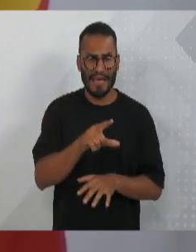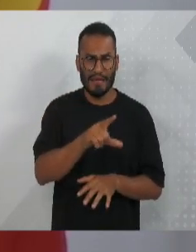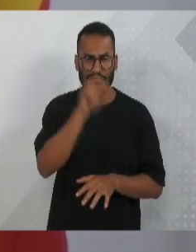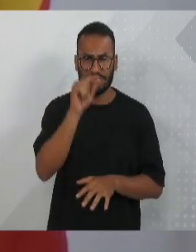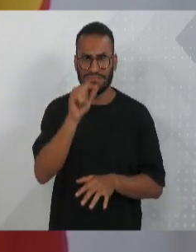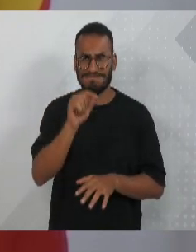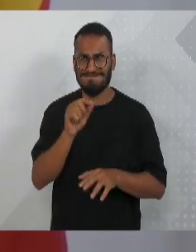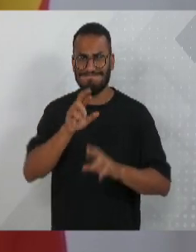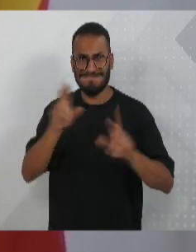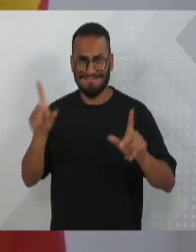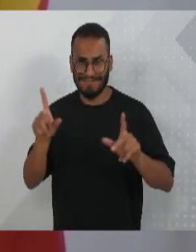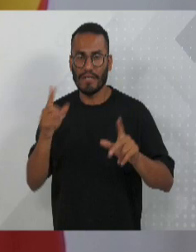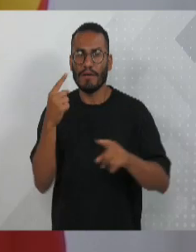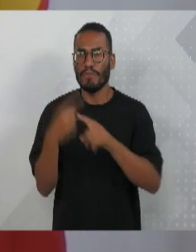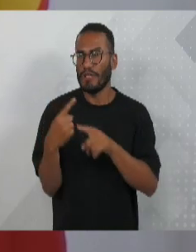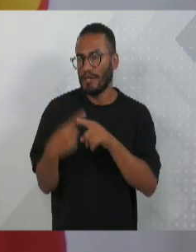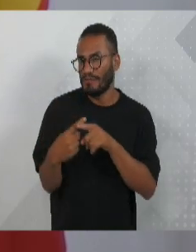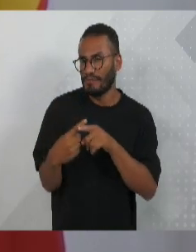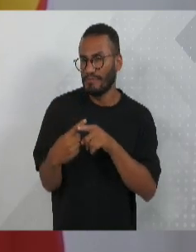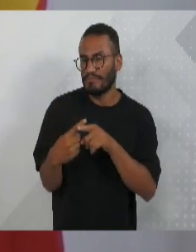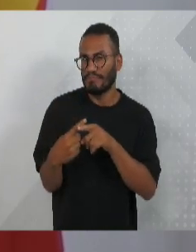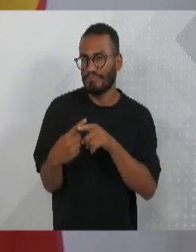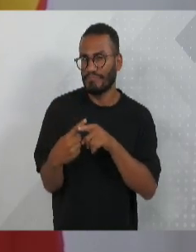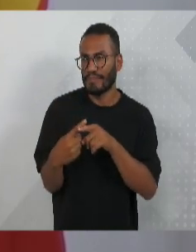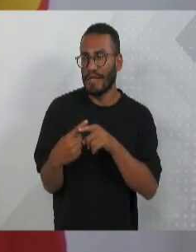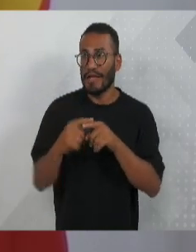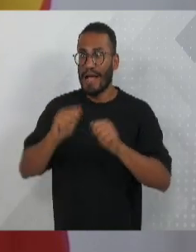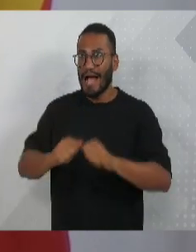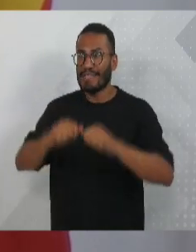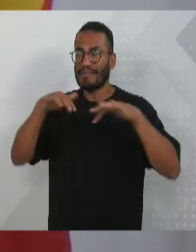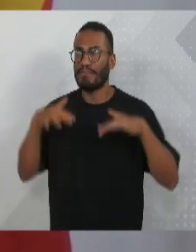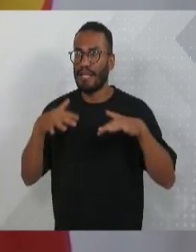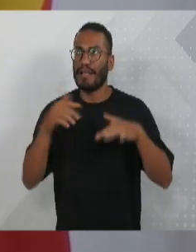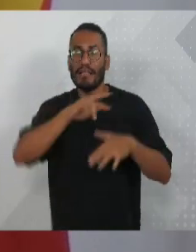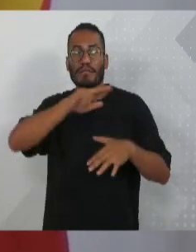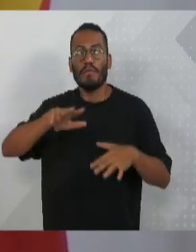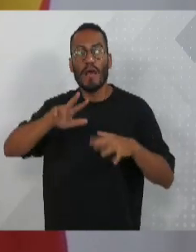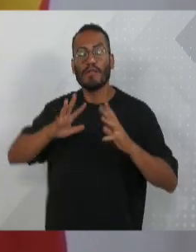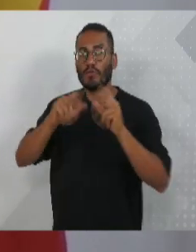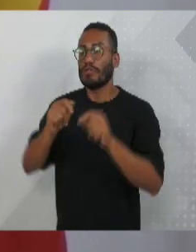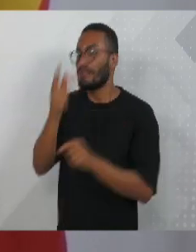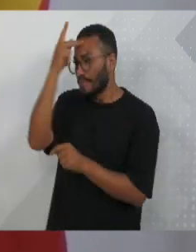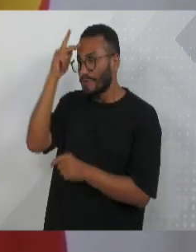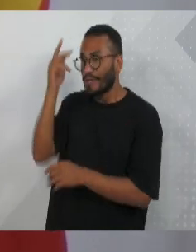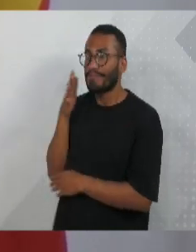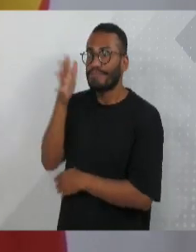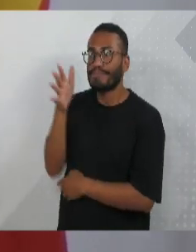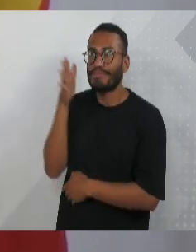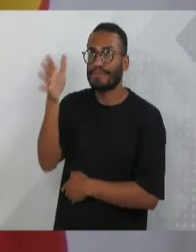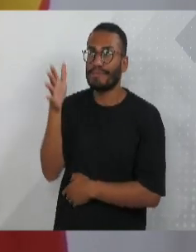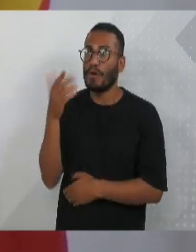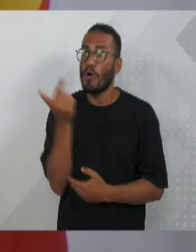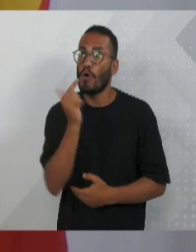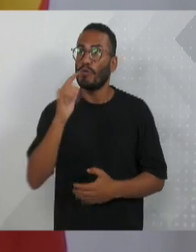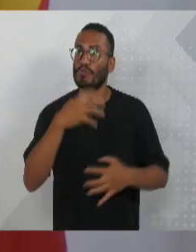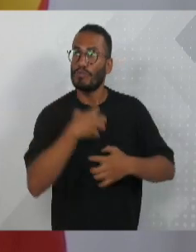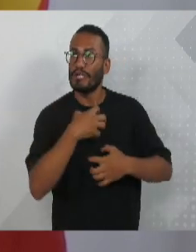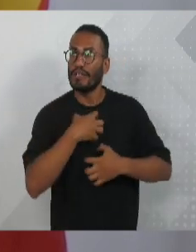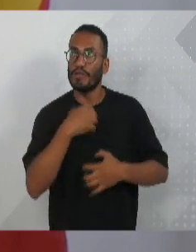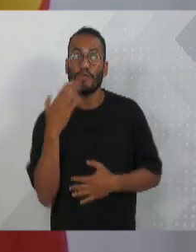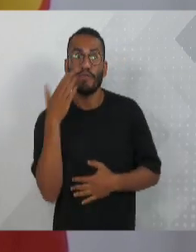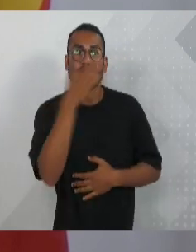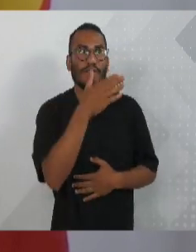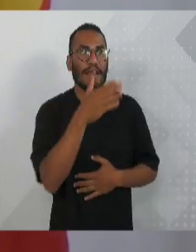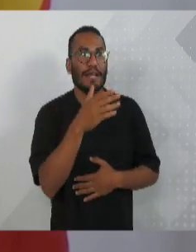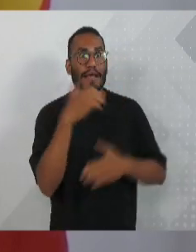Maurício, porque o que vai acontecer? As assembleias já não são todas as pessoas que vão. A outra forma é você ir lá